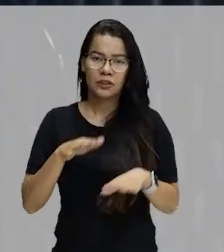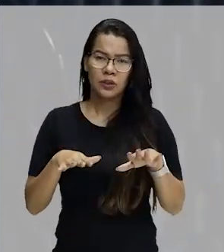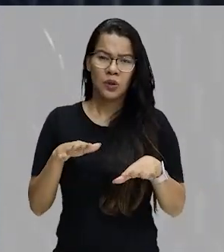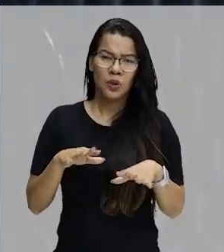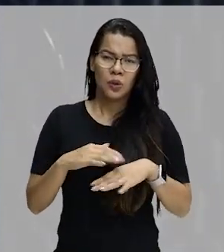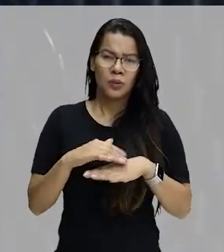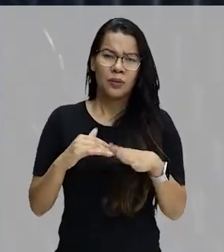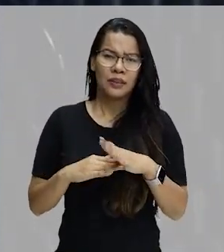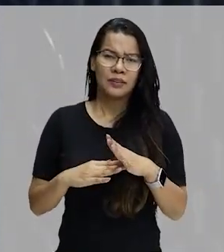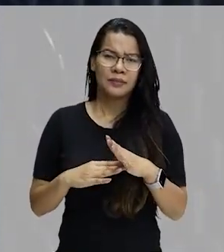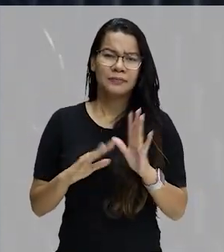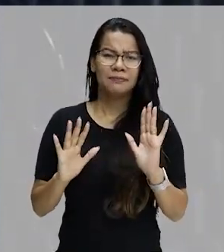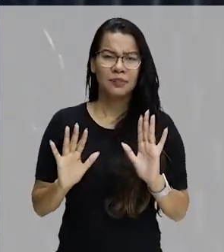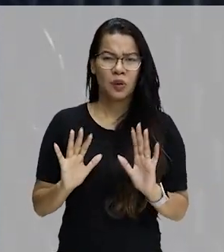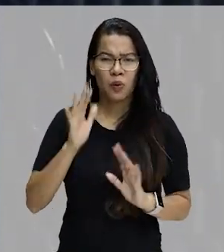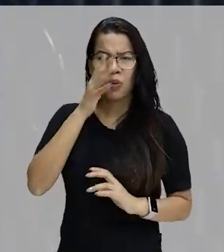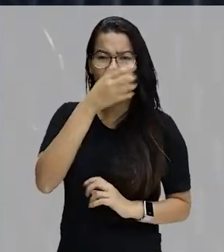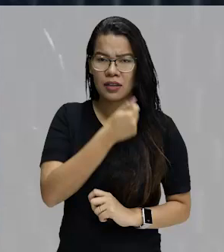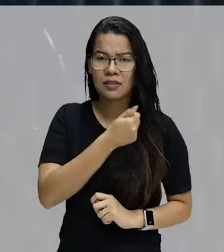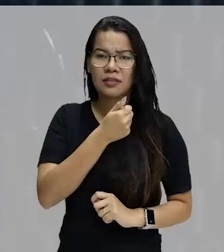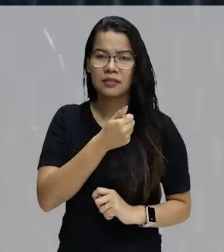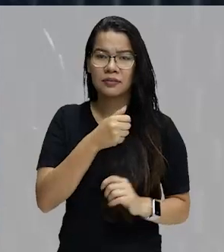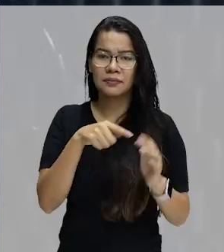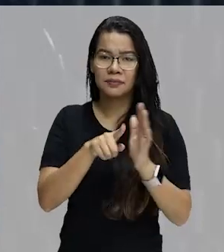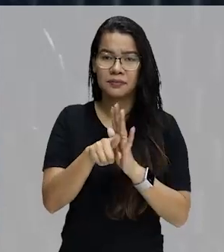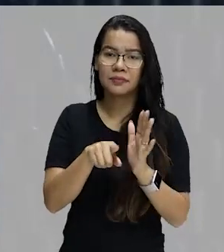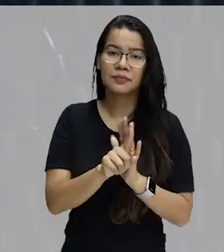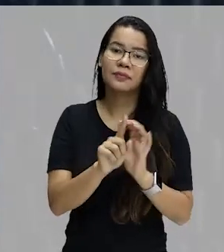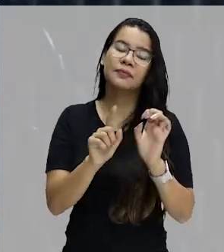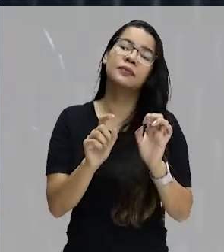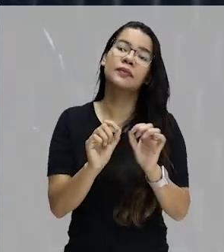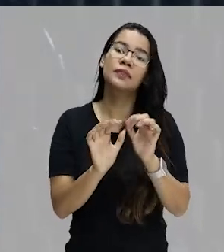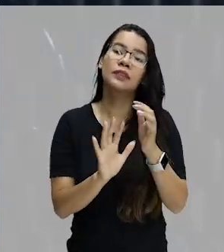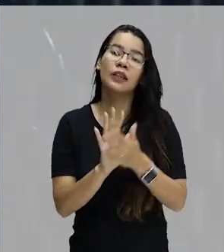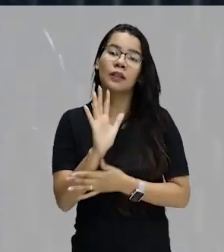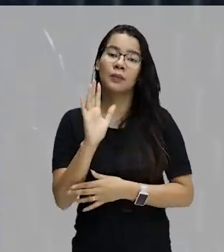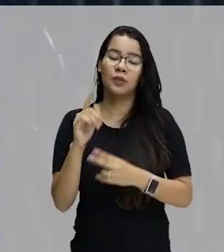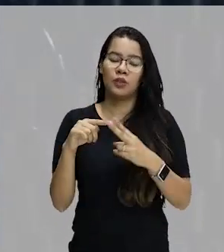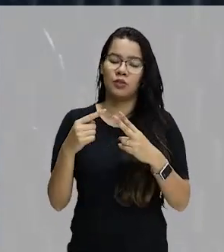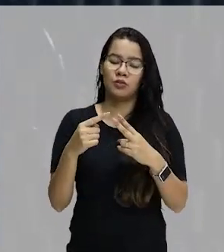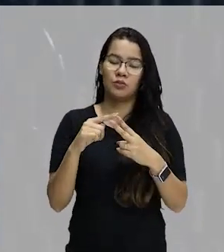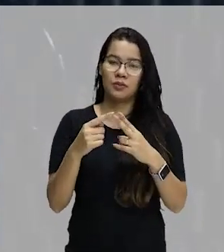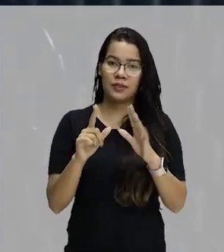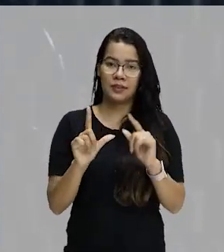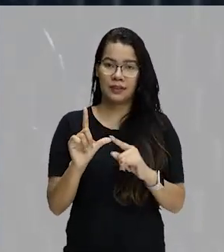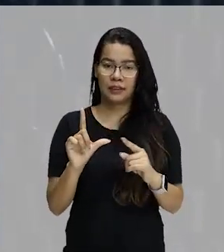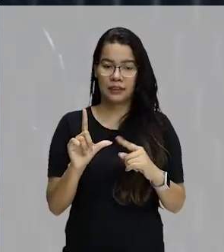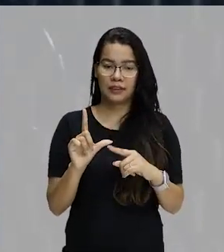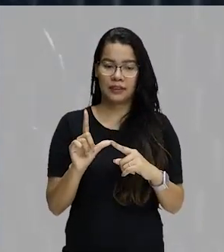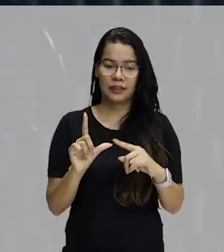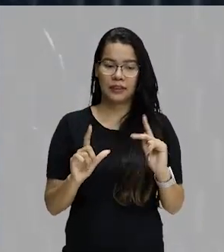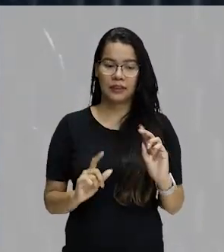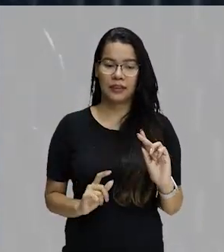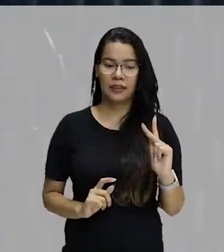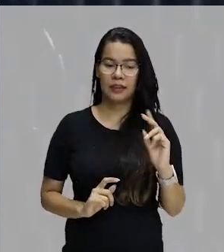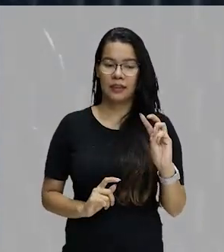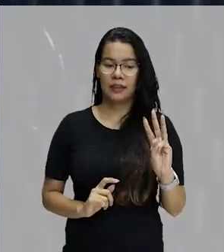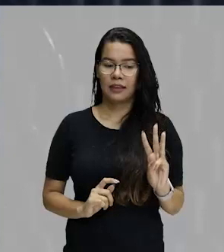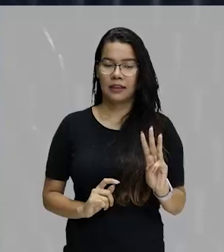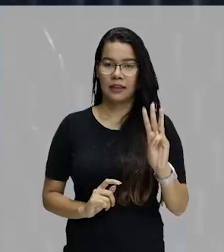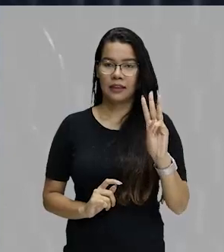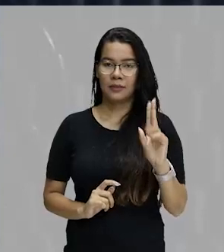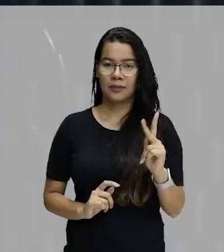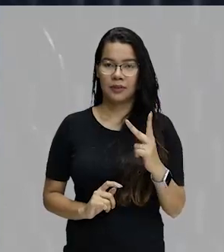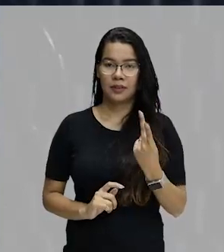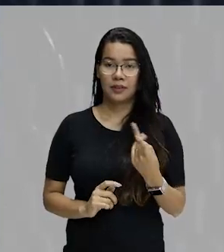quase todos os pronomes interrogativos são construídos por essas duas letrinhas aqui, WH. Por isso,